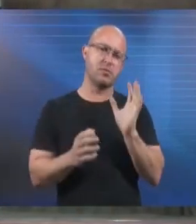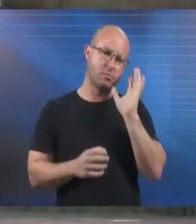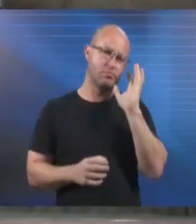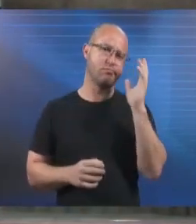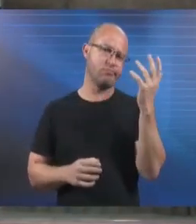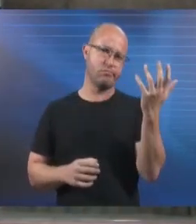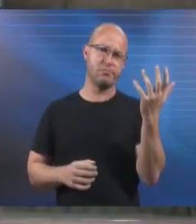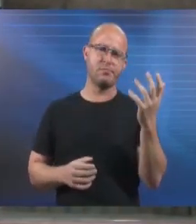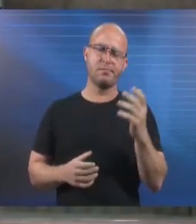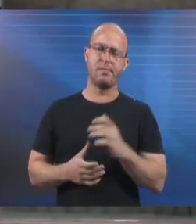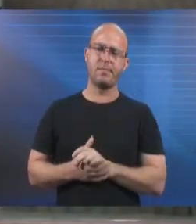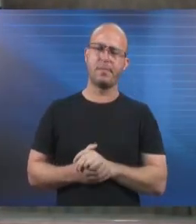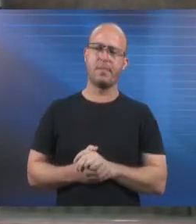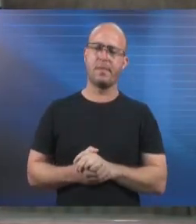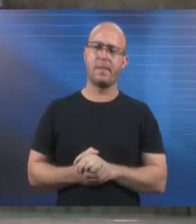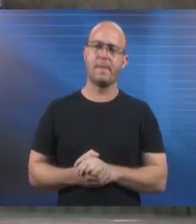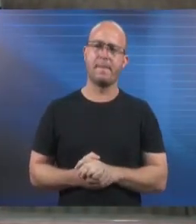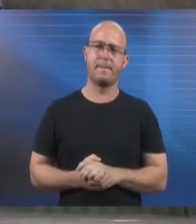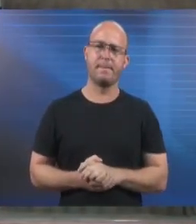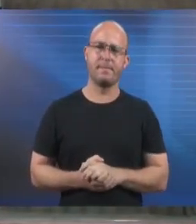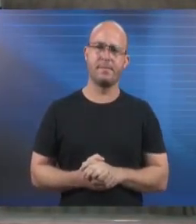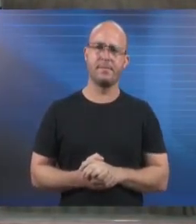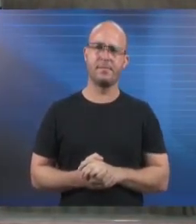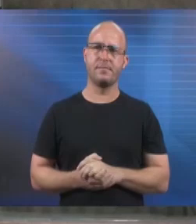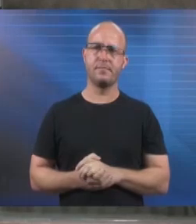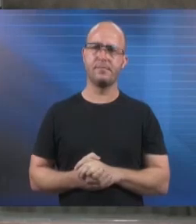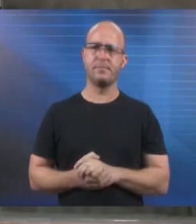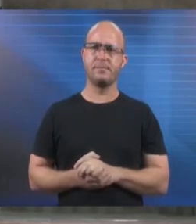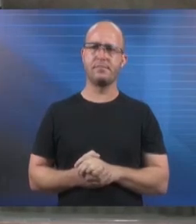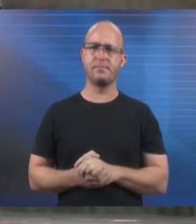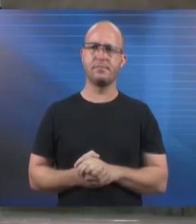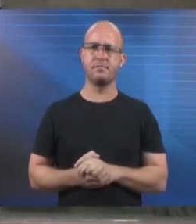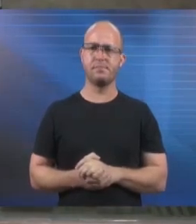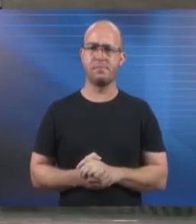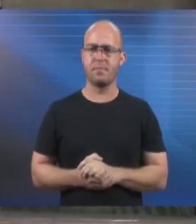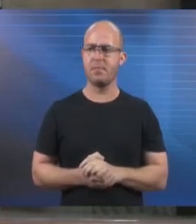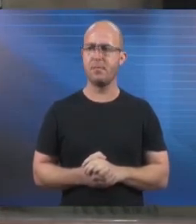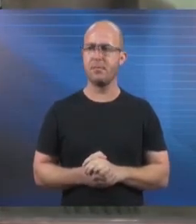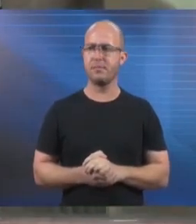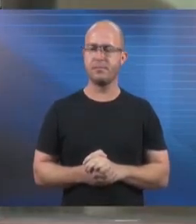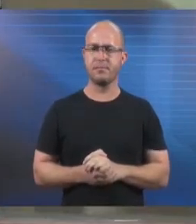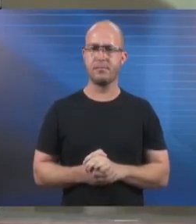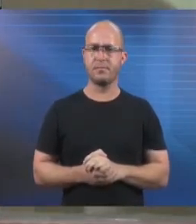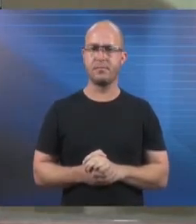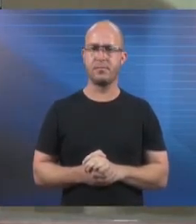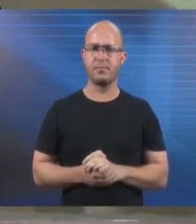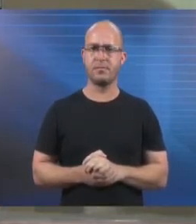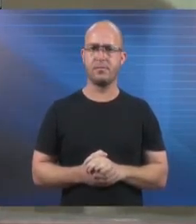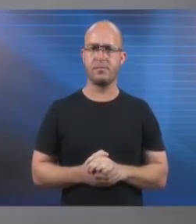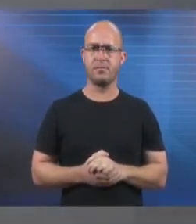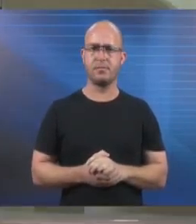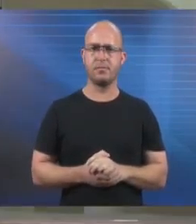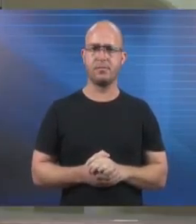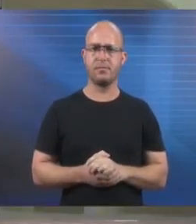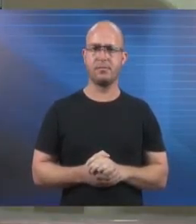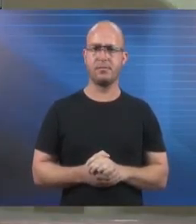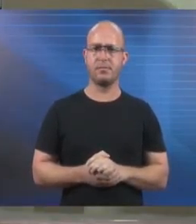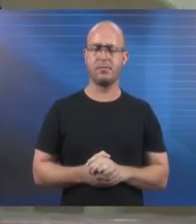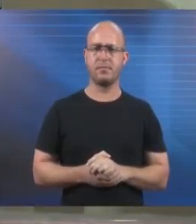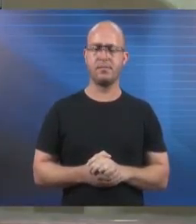burocracia será que as mesmas recomendações os mesmos